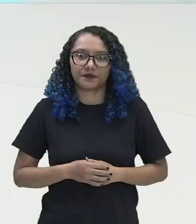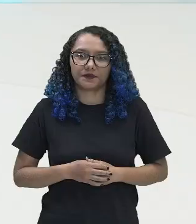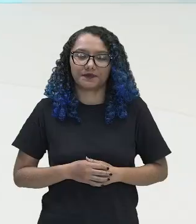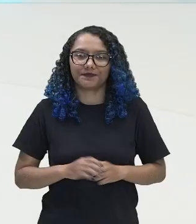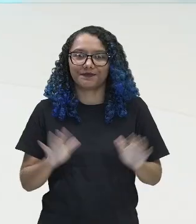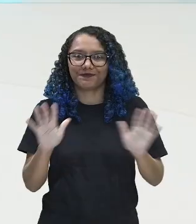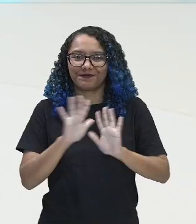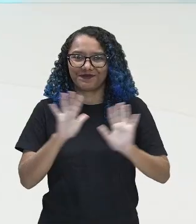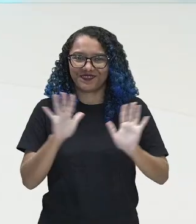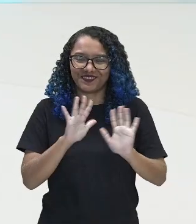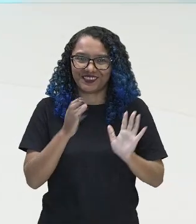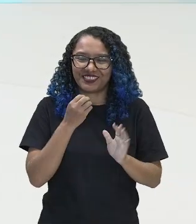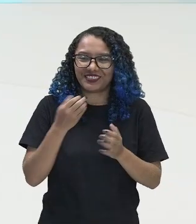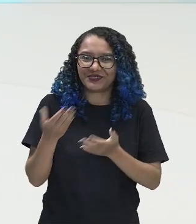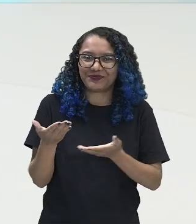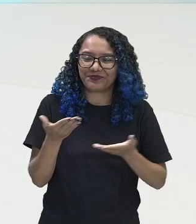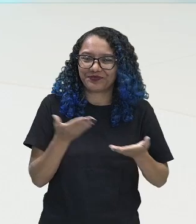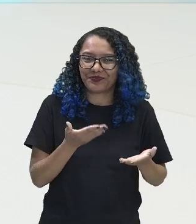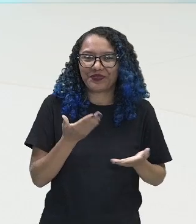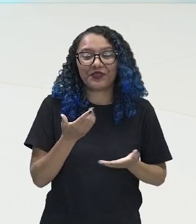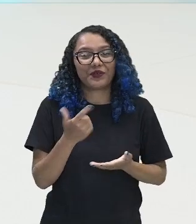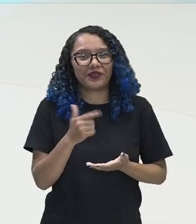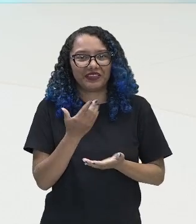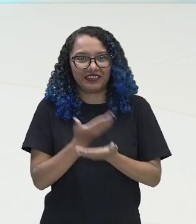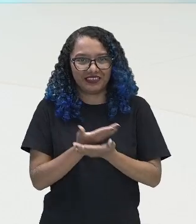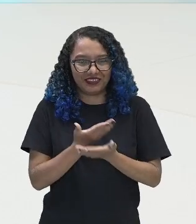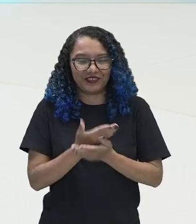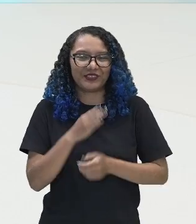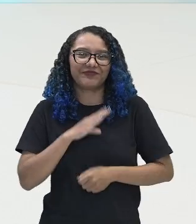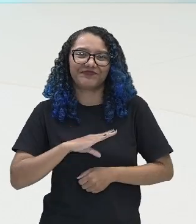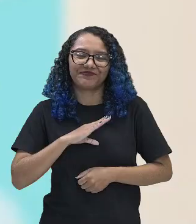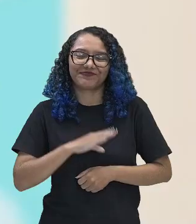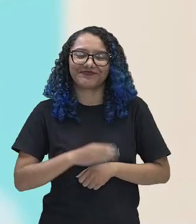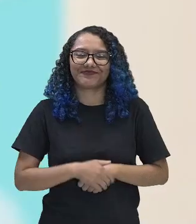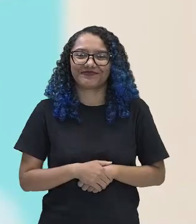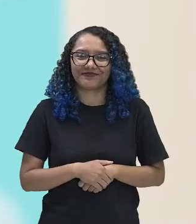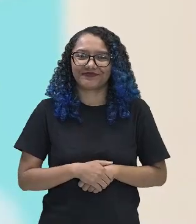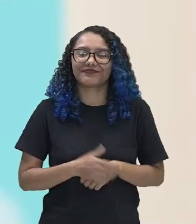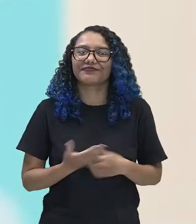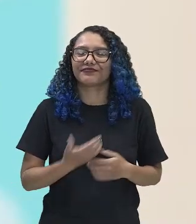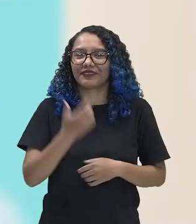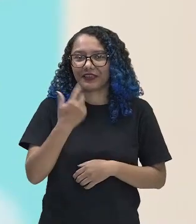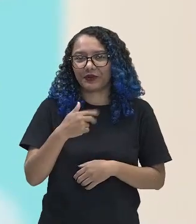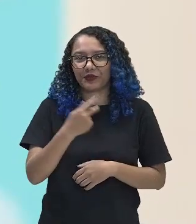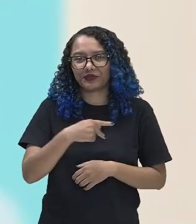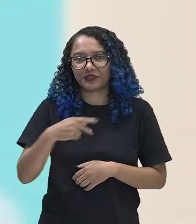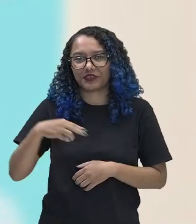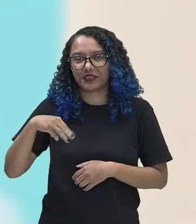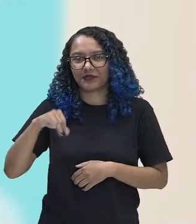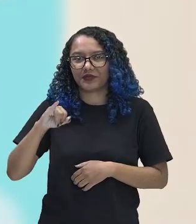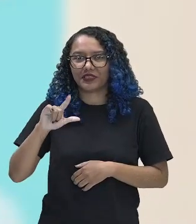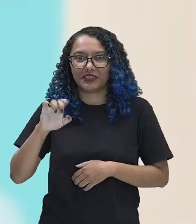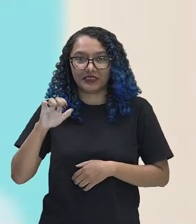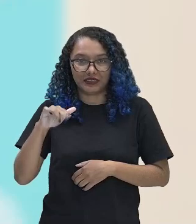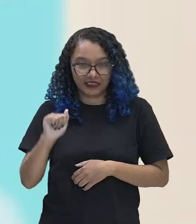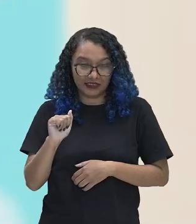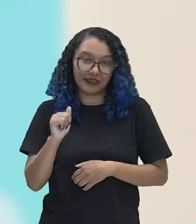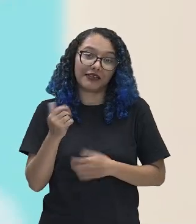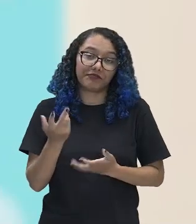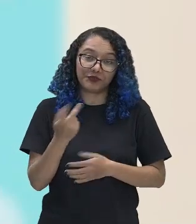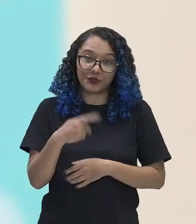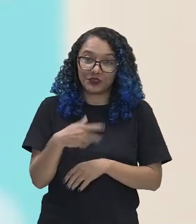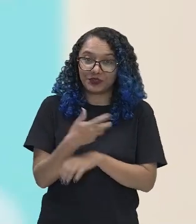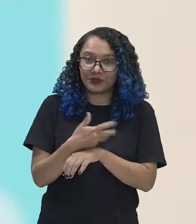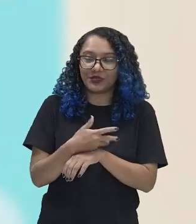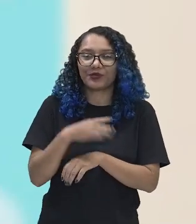Olá, alunos! Sejam bem-vindos a mais uma aula de língua portuguesa. Eu sou Milena Maranhos, professora de língua portuguesa, e é